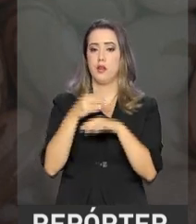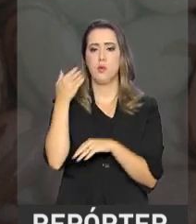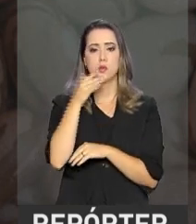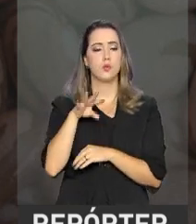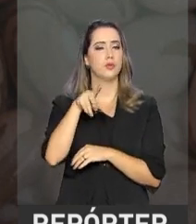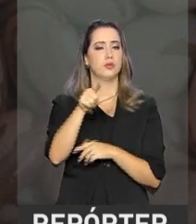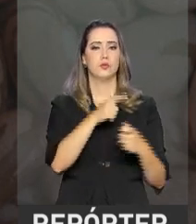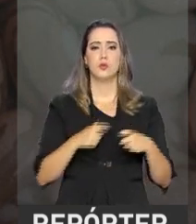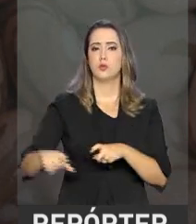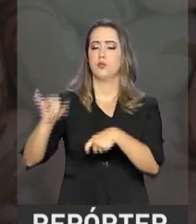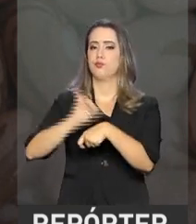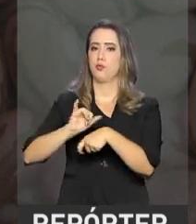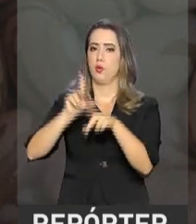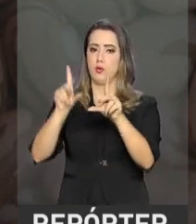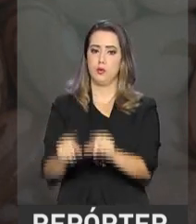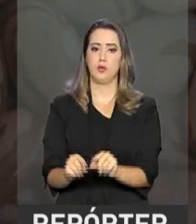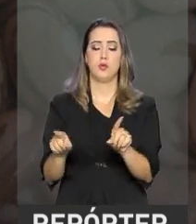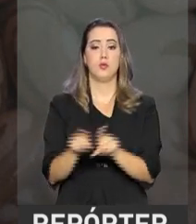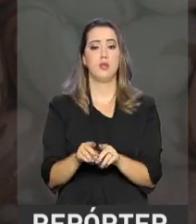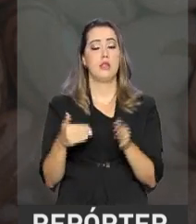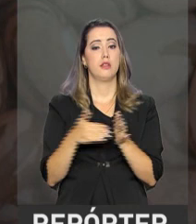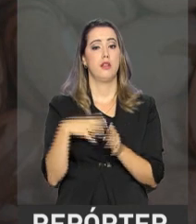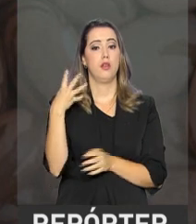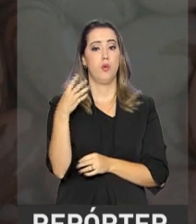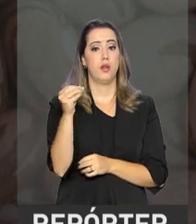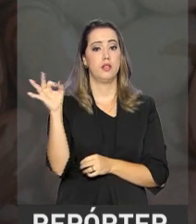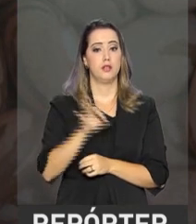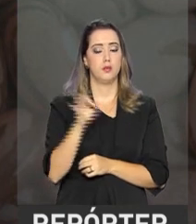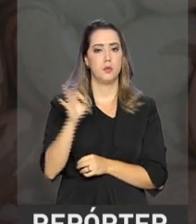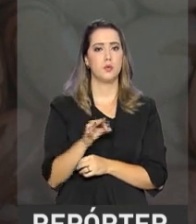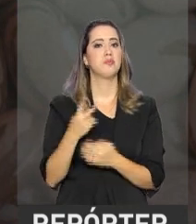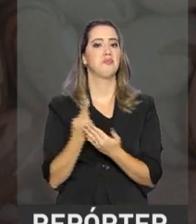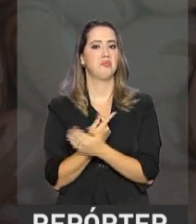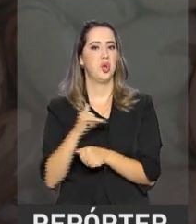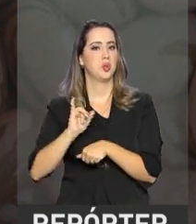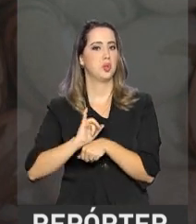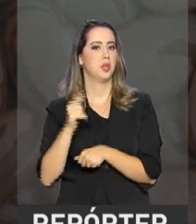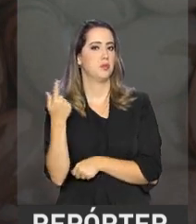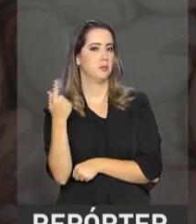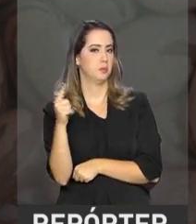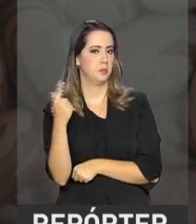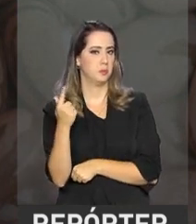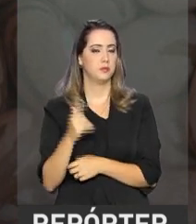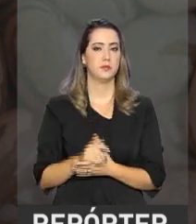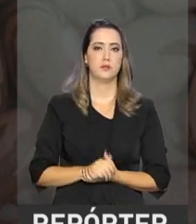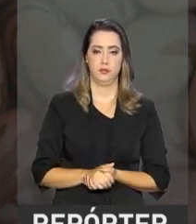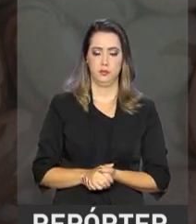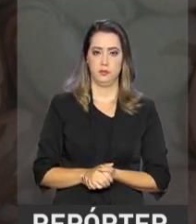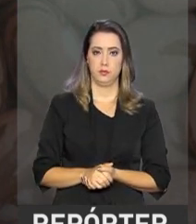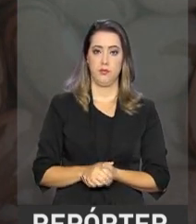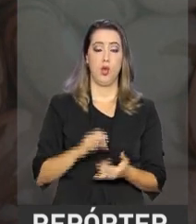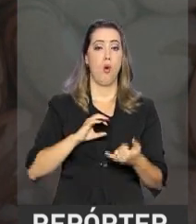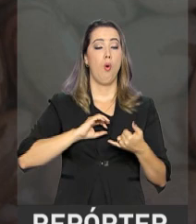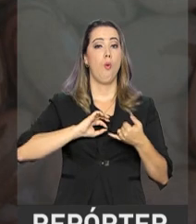as capitais pesquisadas e redução de até 40% como foi o caso de goiânia capital de goiás o